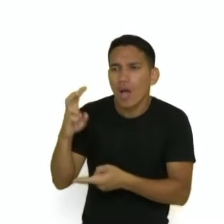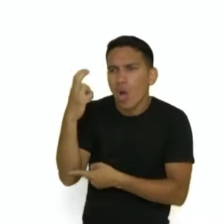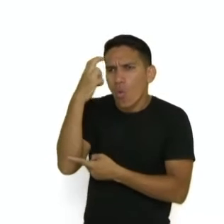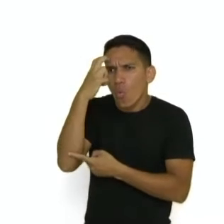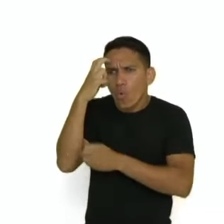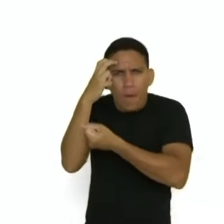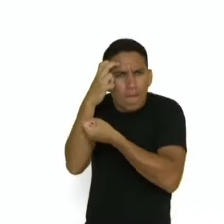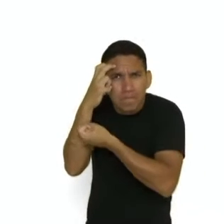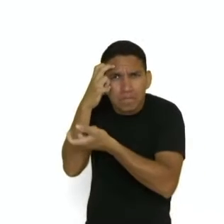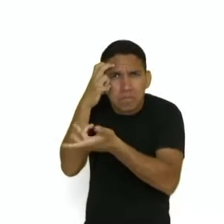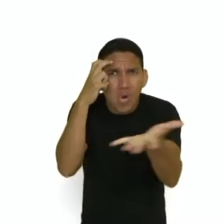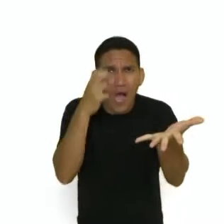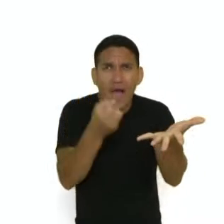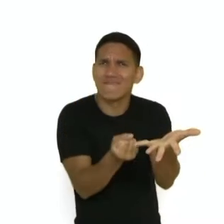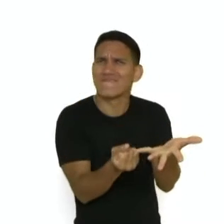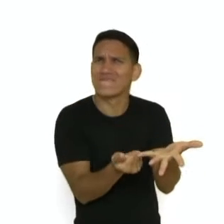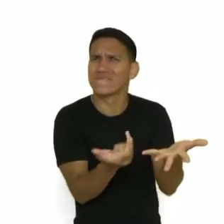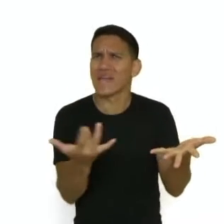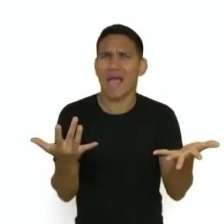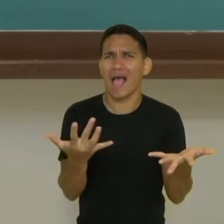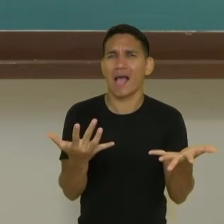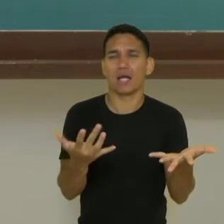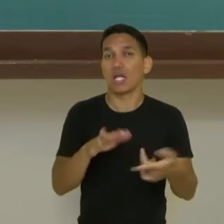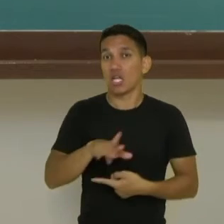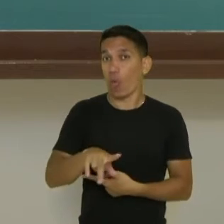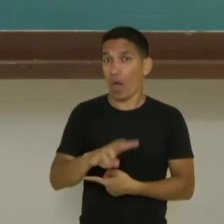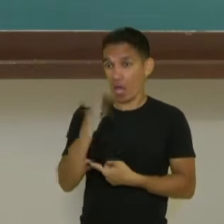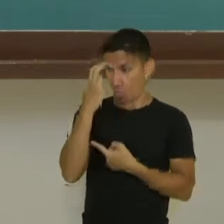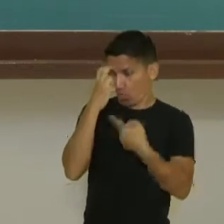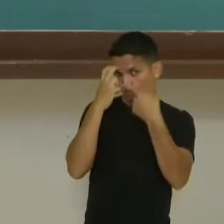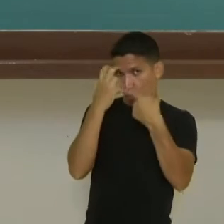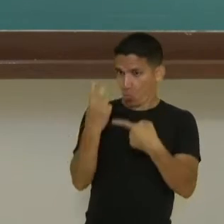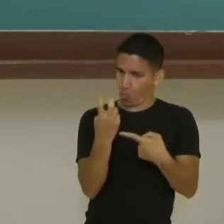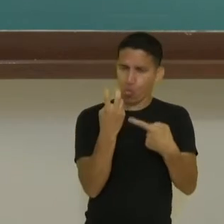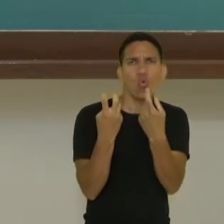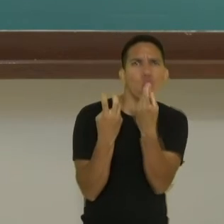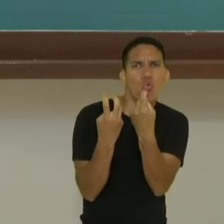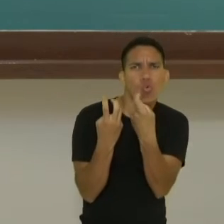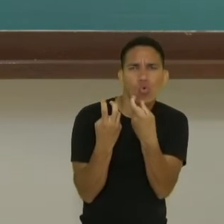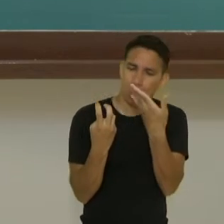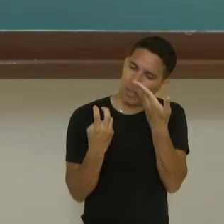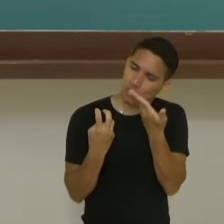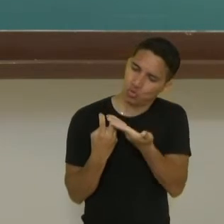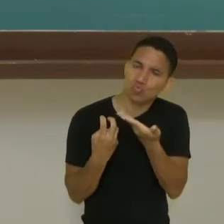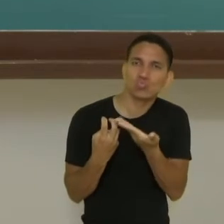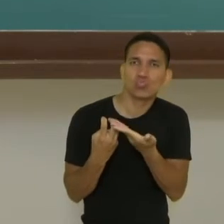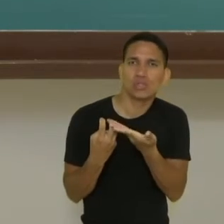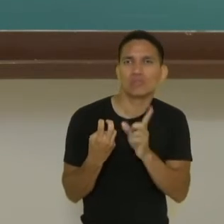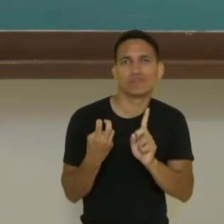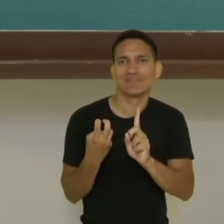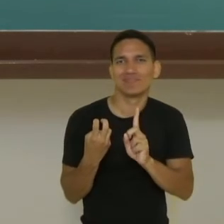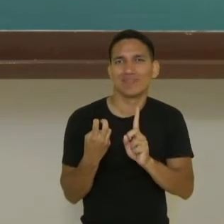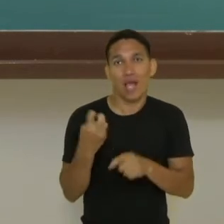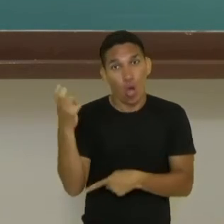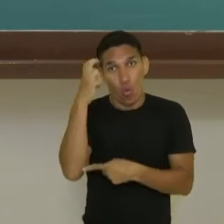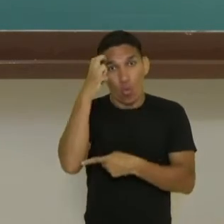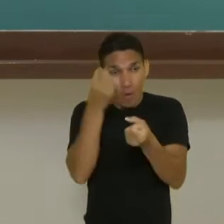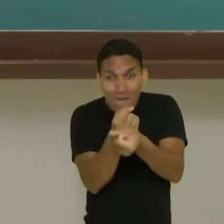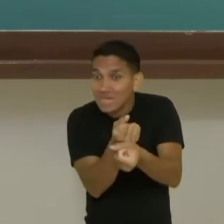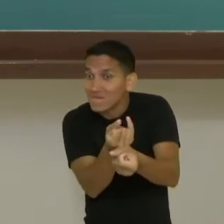culturas no plural, não da cultura no singular. Aí